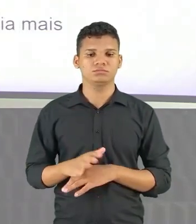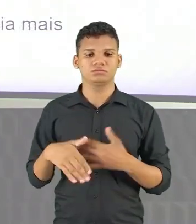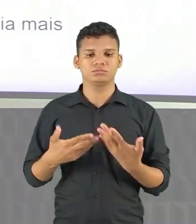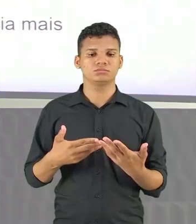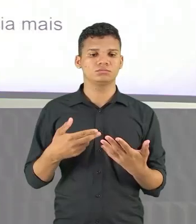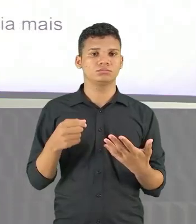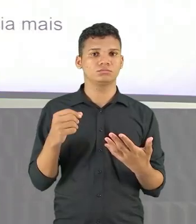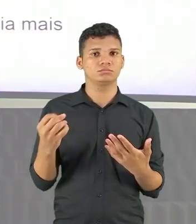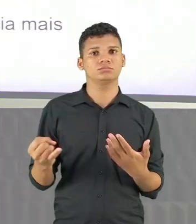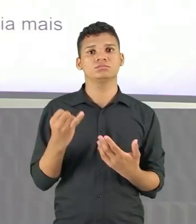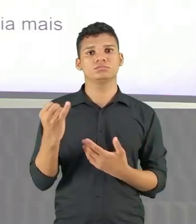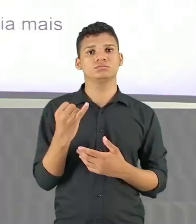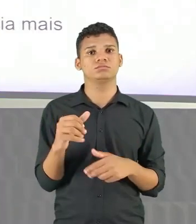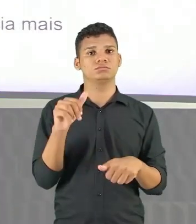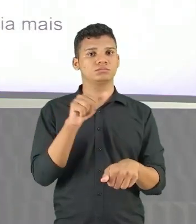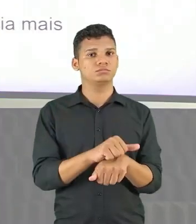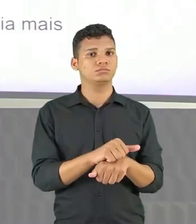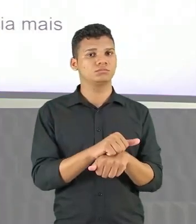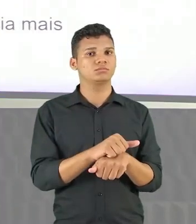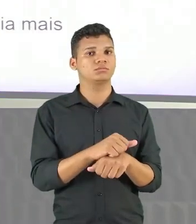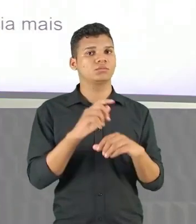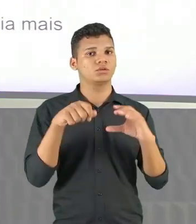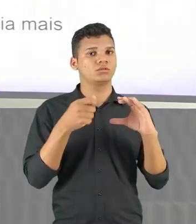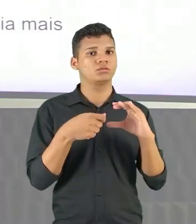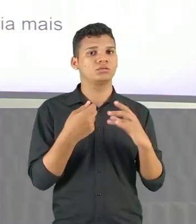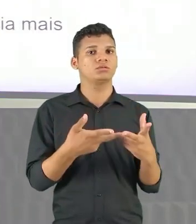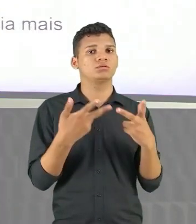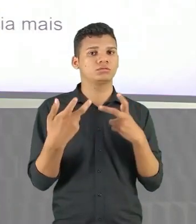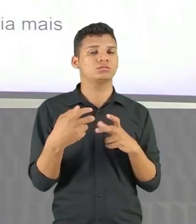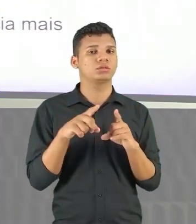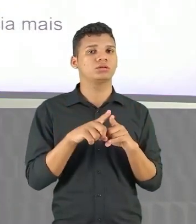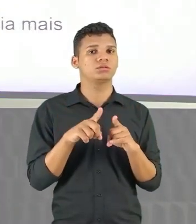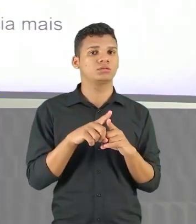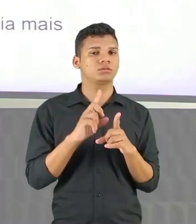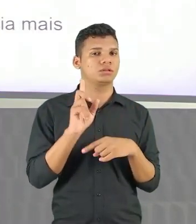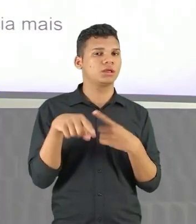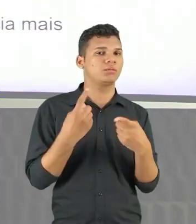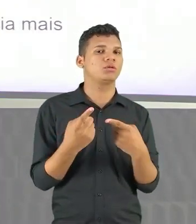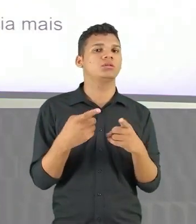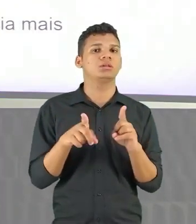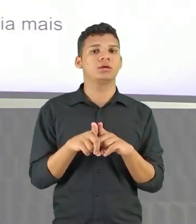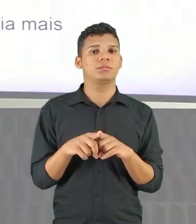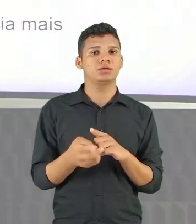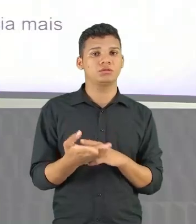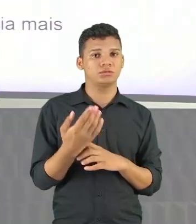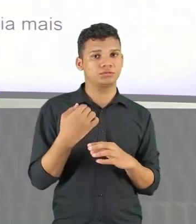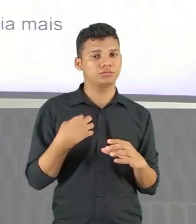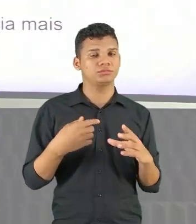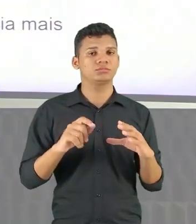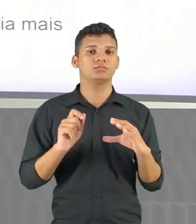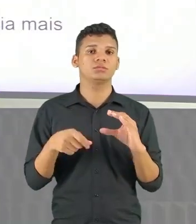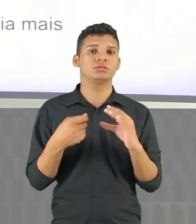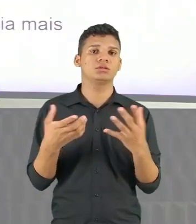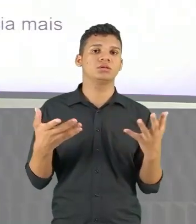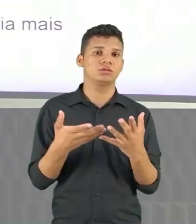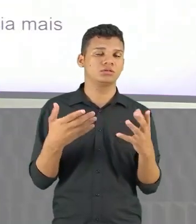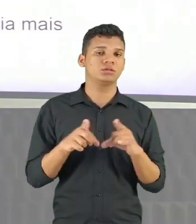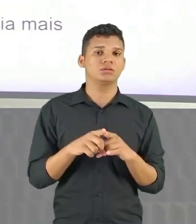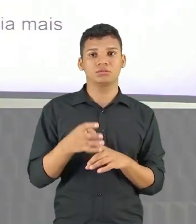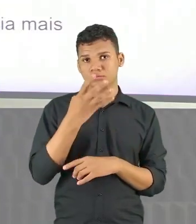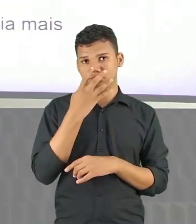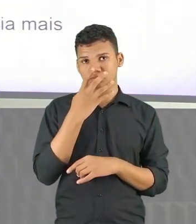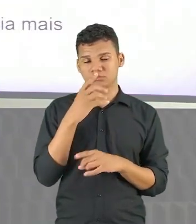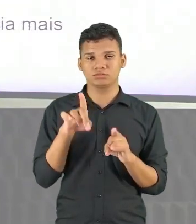vocês pausem um vídeo, façam a leitura, a interpretação, façam a resolução para depois vir acompanhar a resolução da questão e conferir